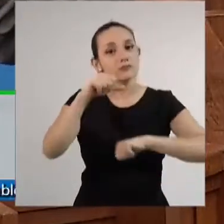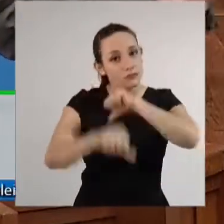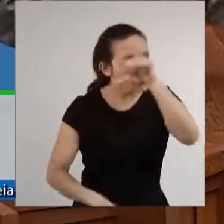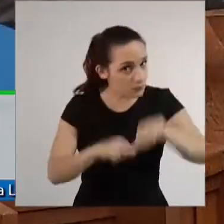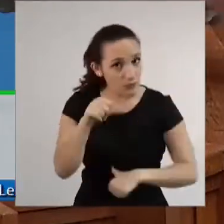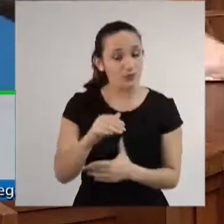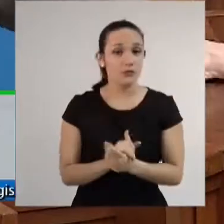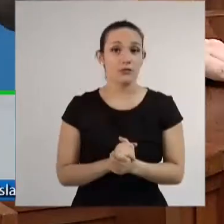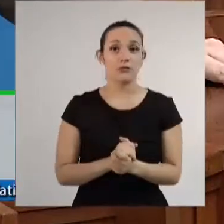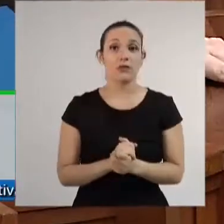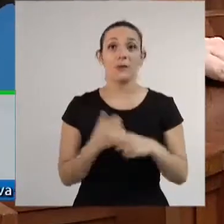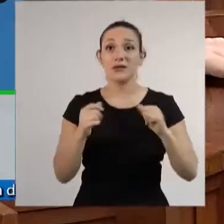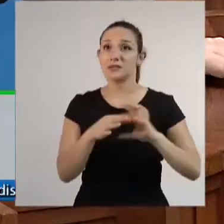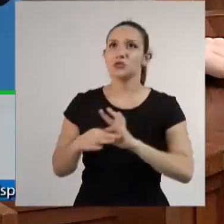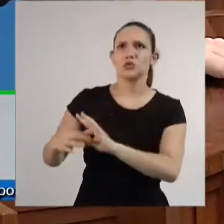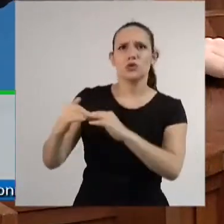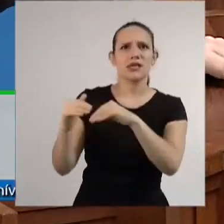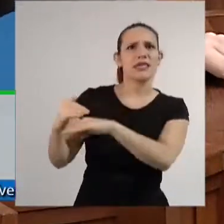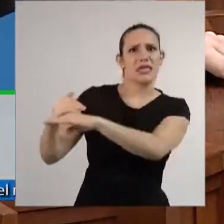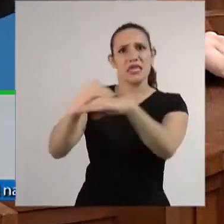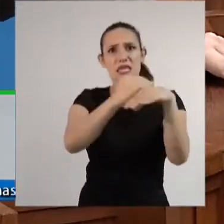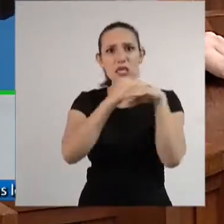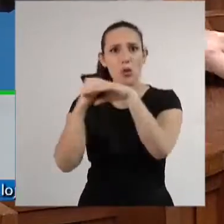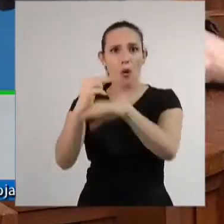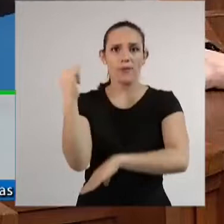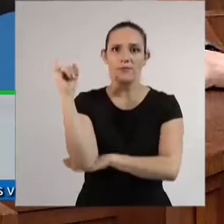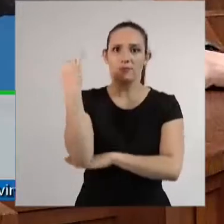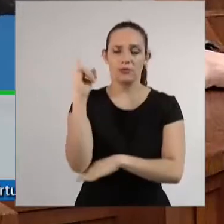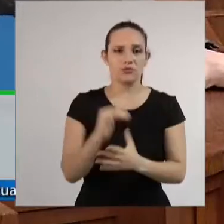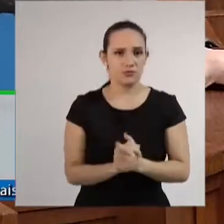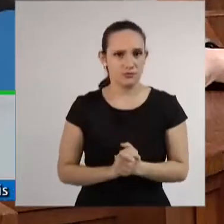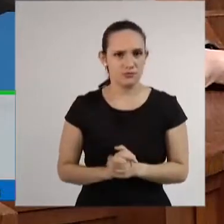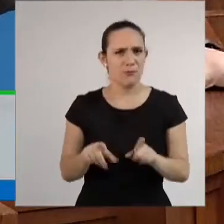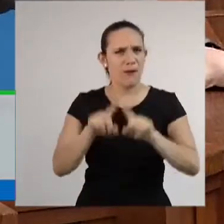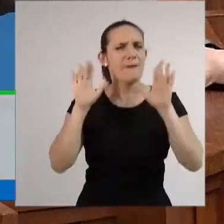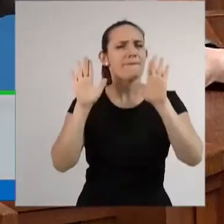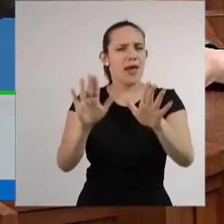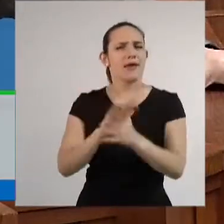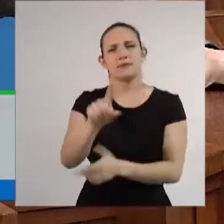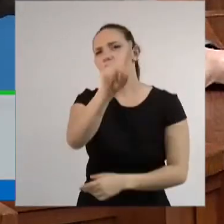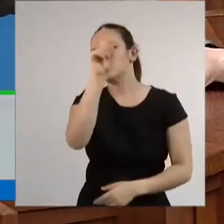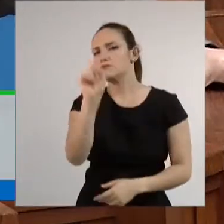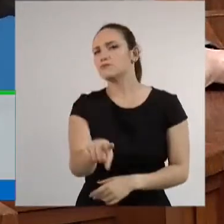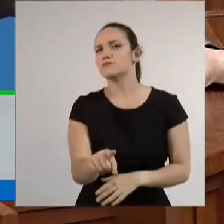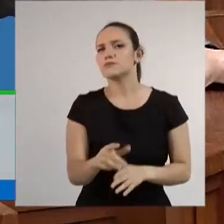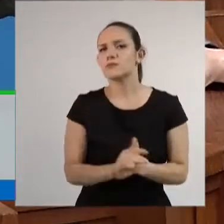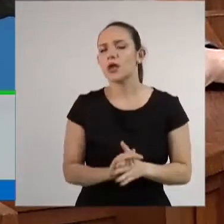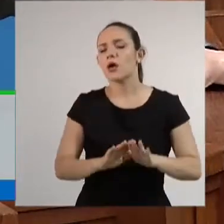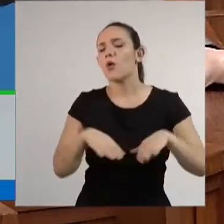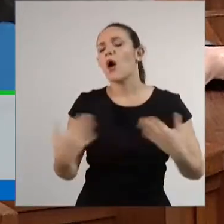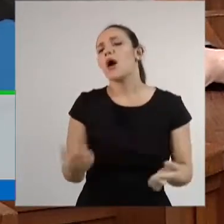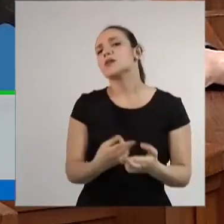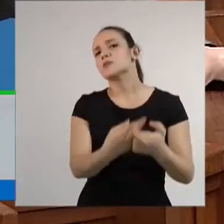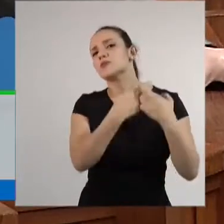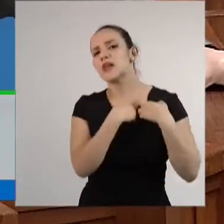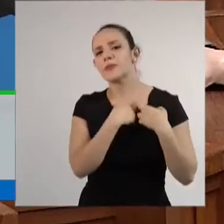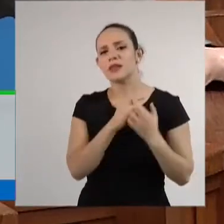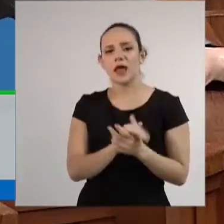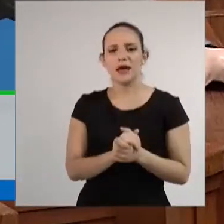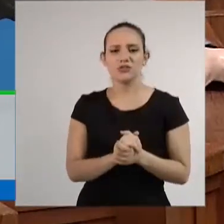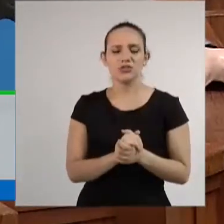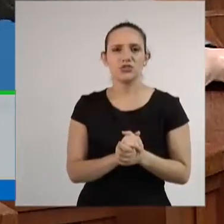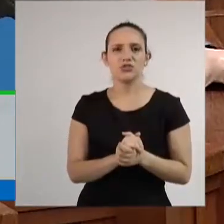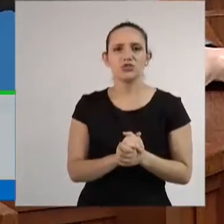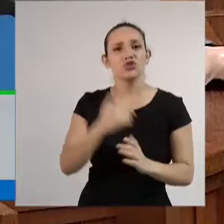unifique. E aí nós temos que discutir a quem cabe o papel de incentivo fiscal. Por exemplo,